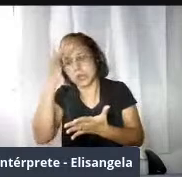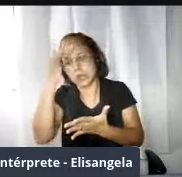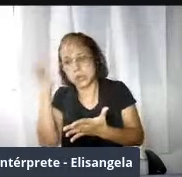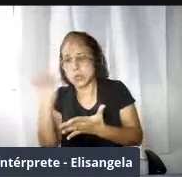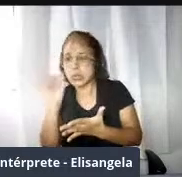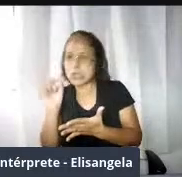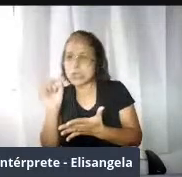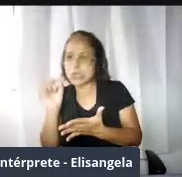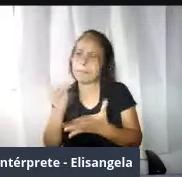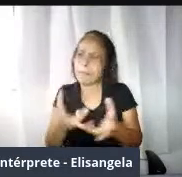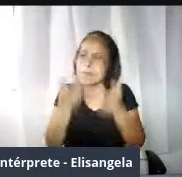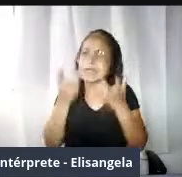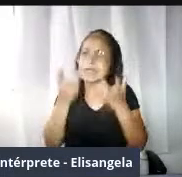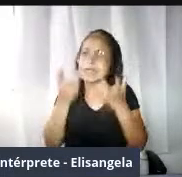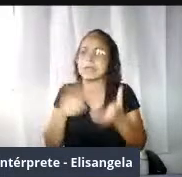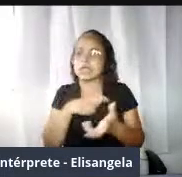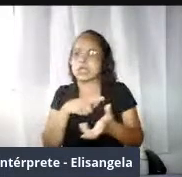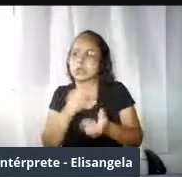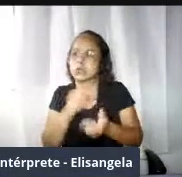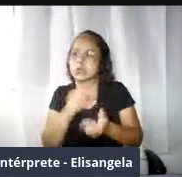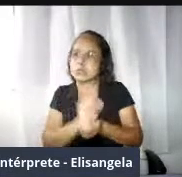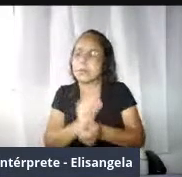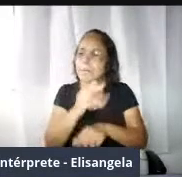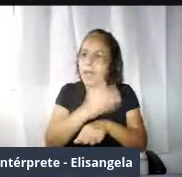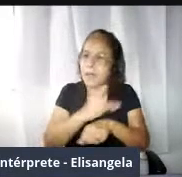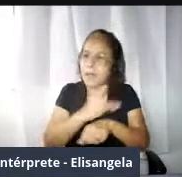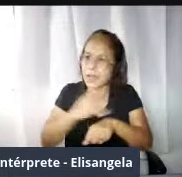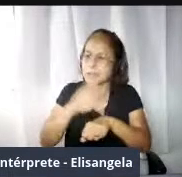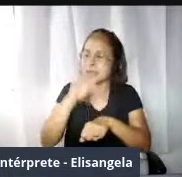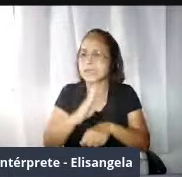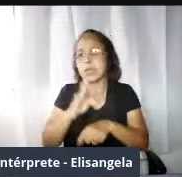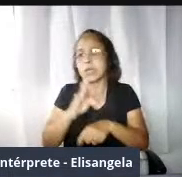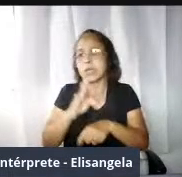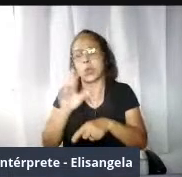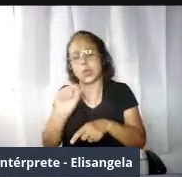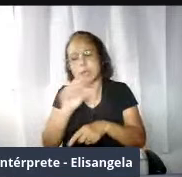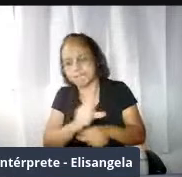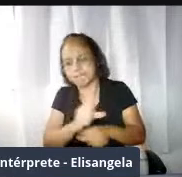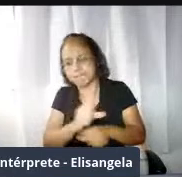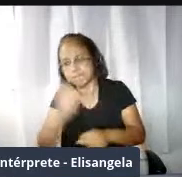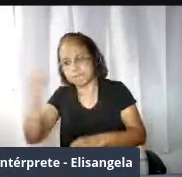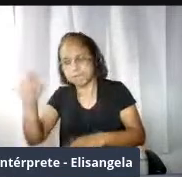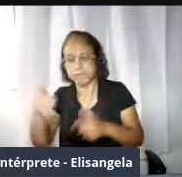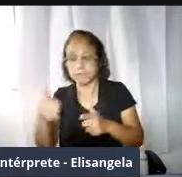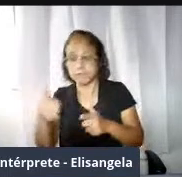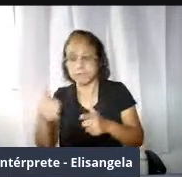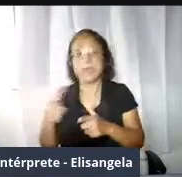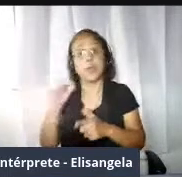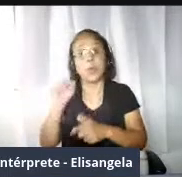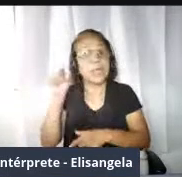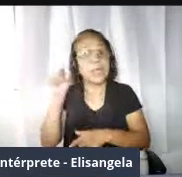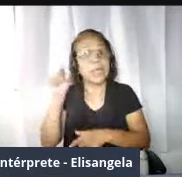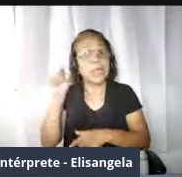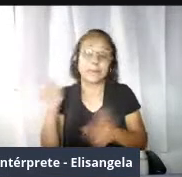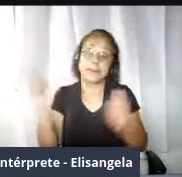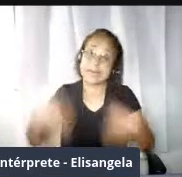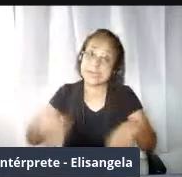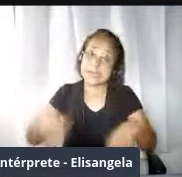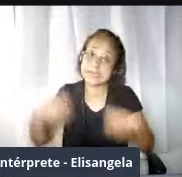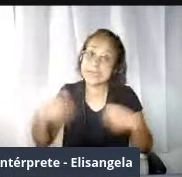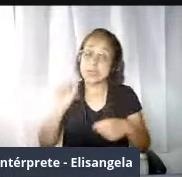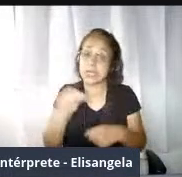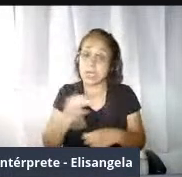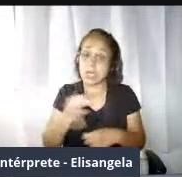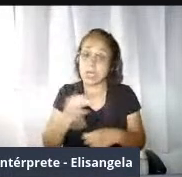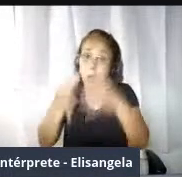numa conferência internacional para discutir, e que conclui que é preciso ações afirmativas para diminuir a desigualdade